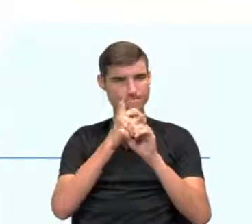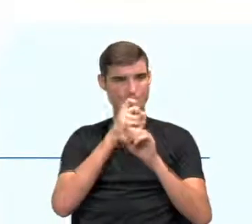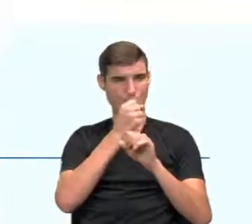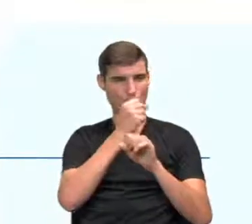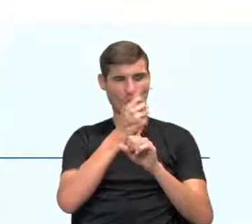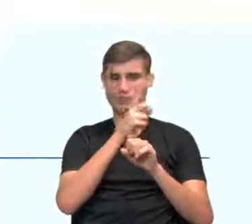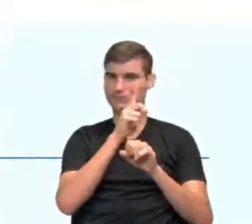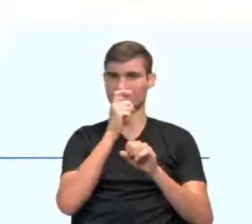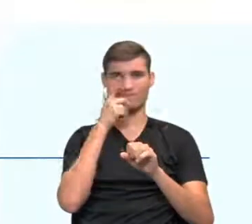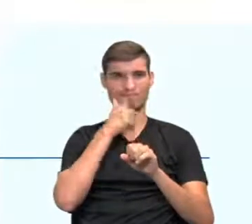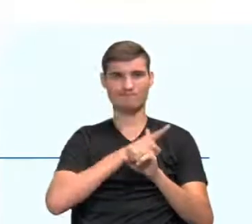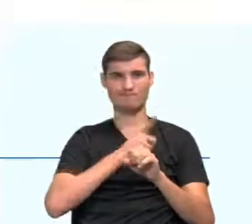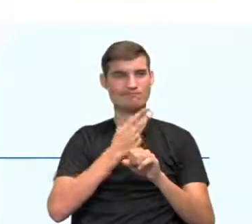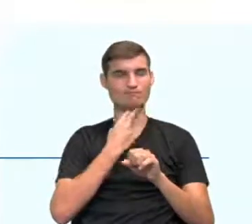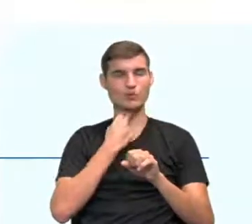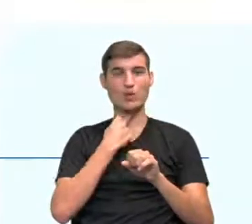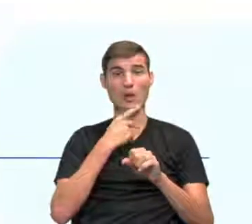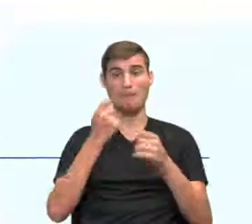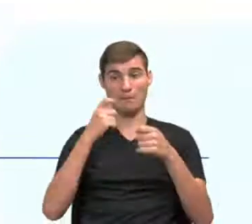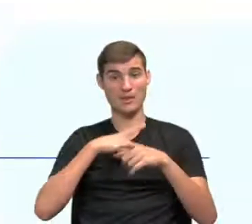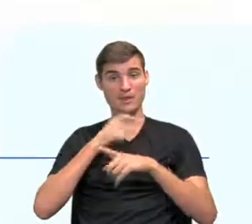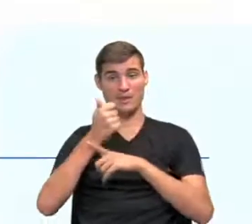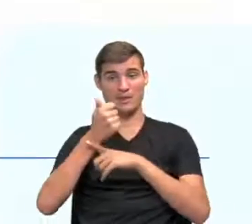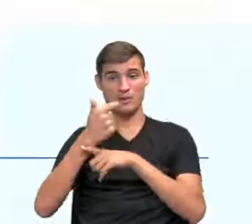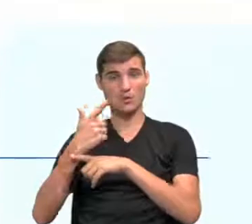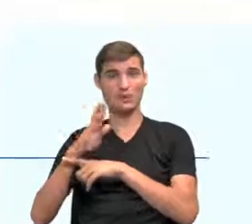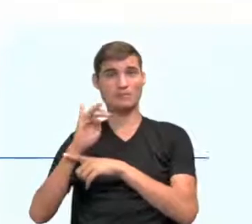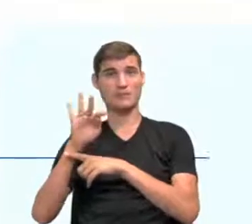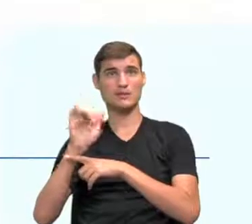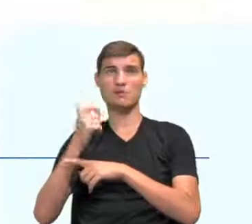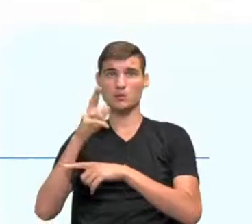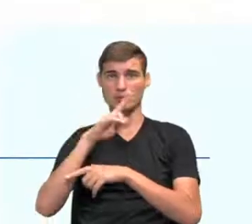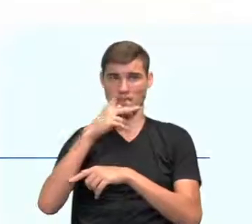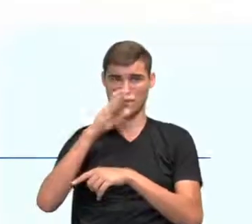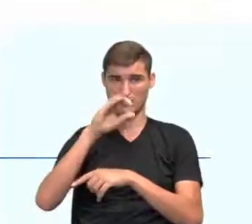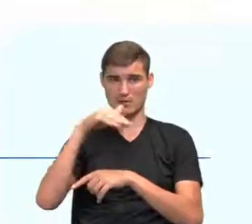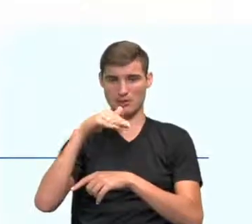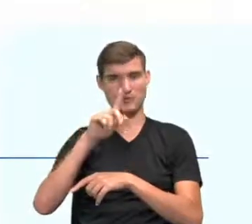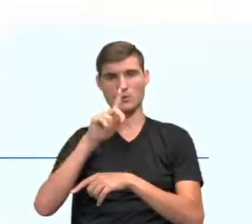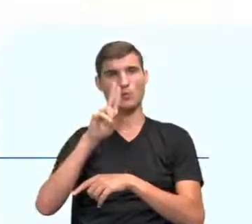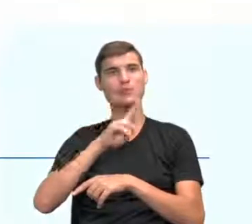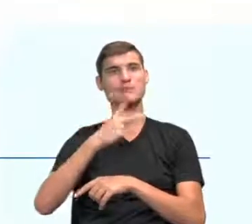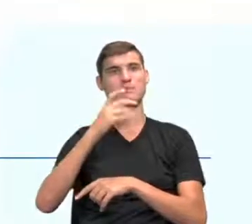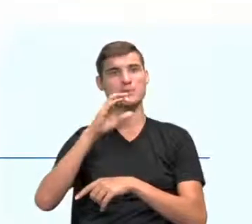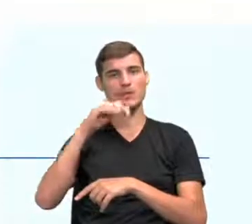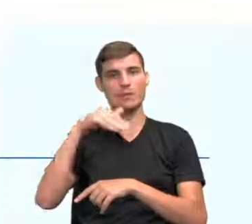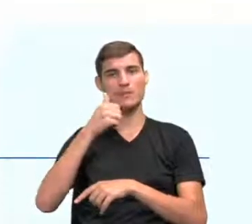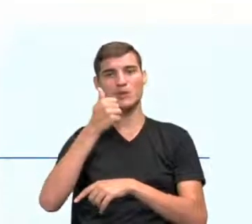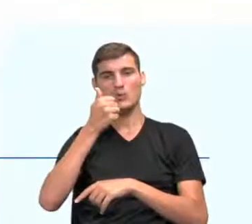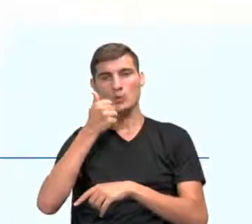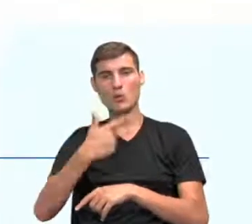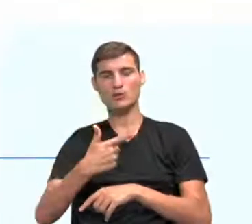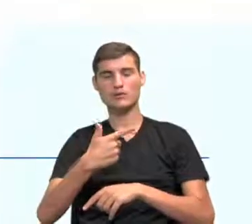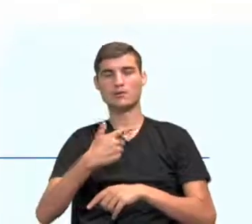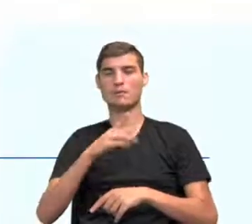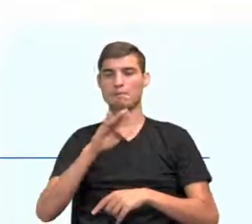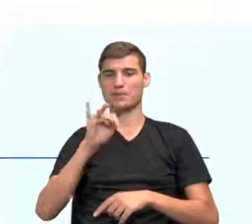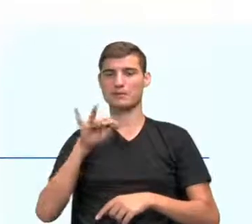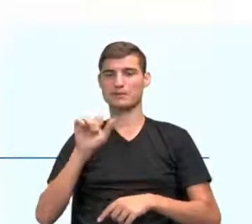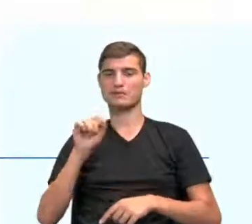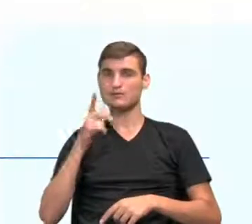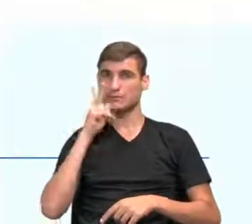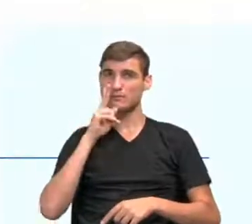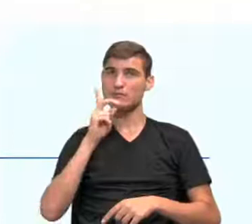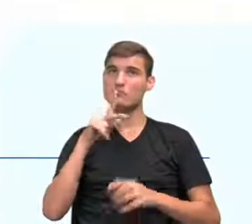bits. Então, em vez de representar com PCM 8, vou representar com PCM 12. Então,